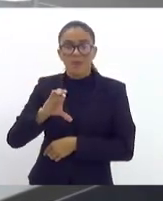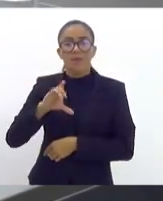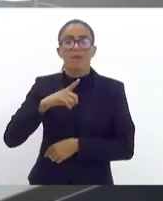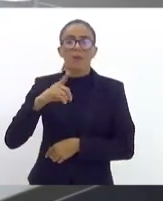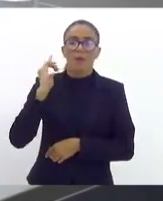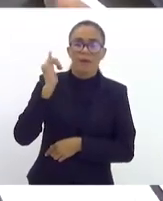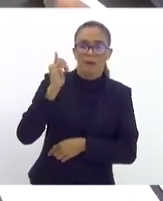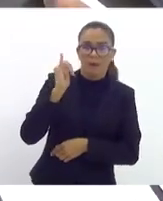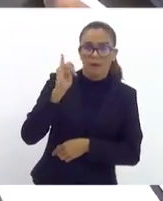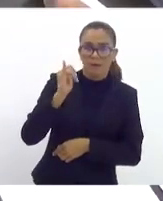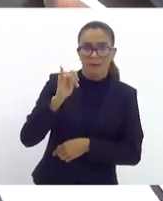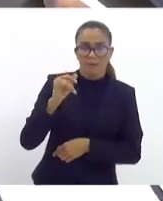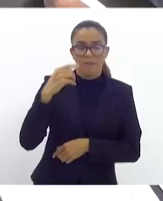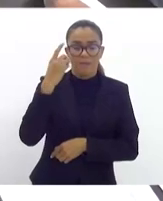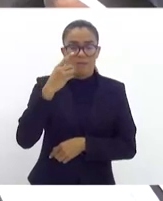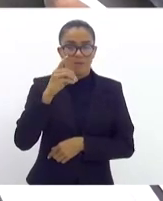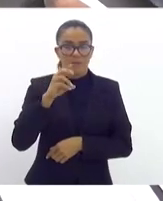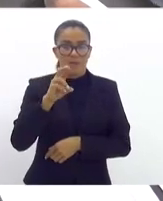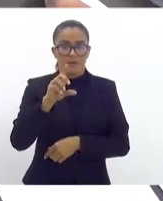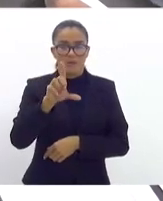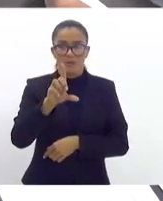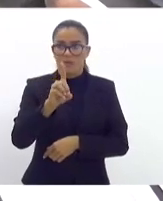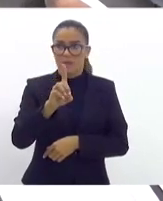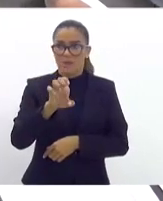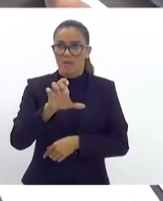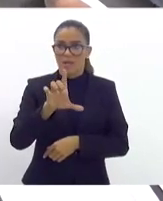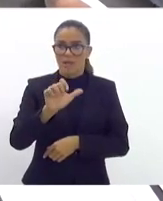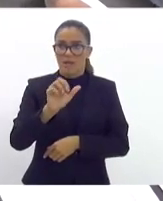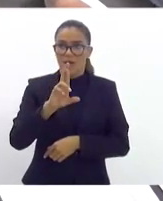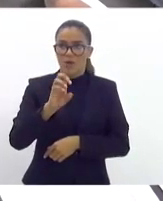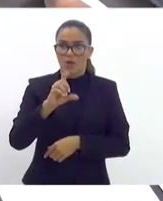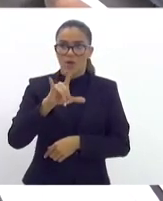Guilherme inconstitucionalidade